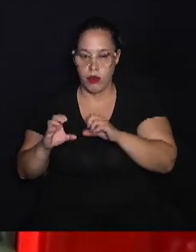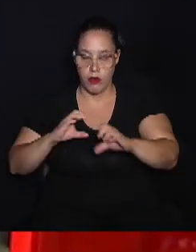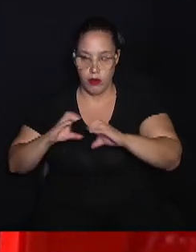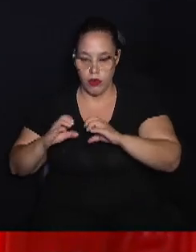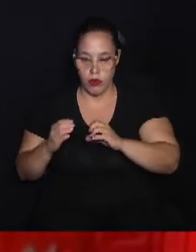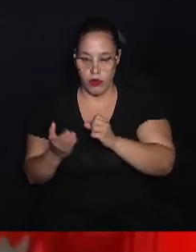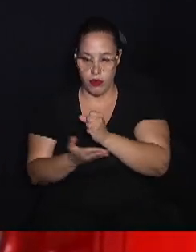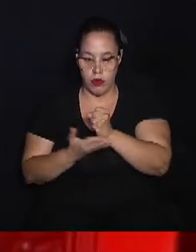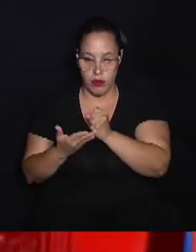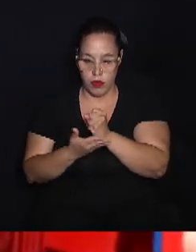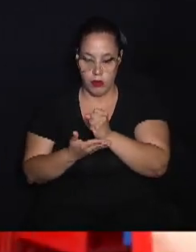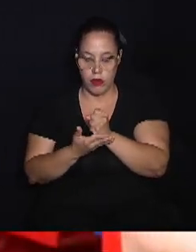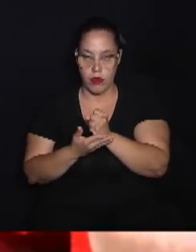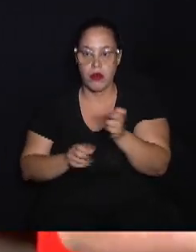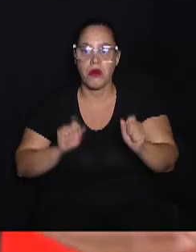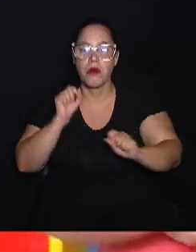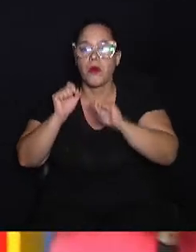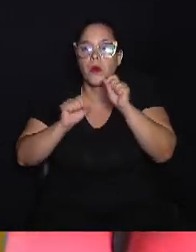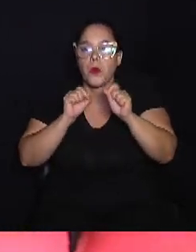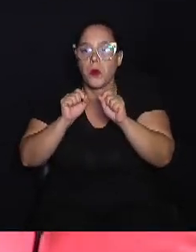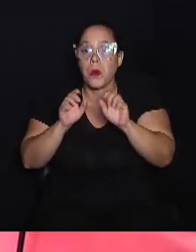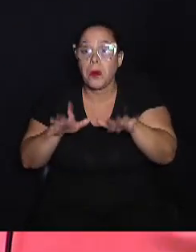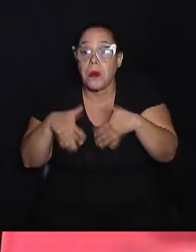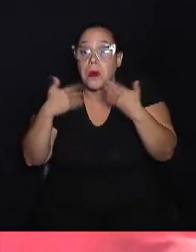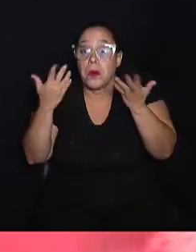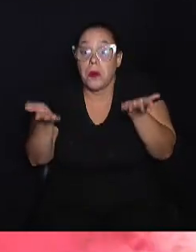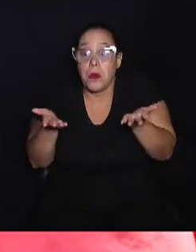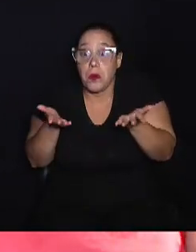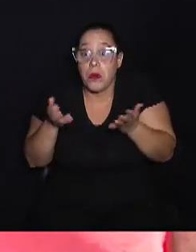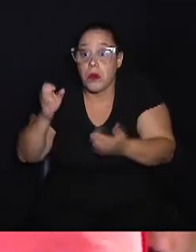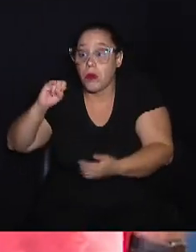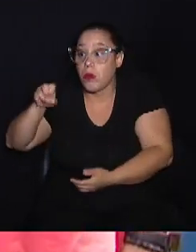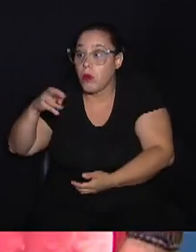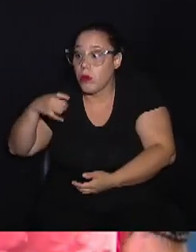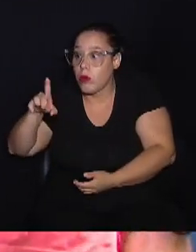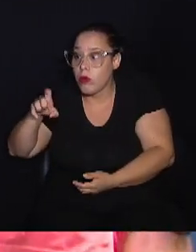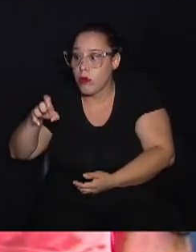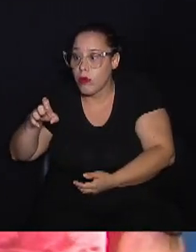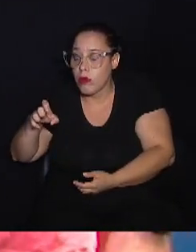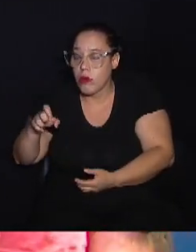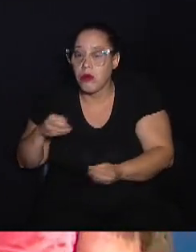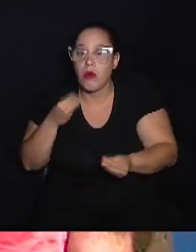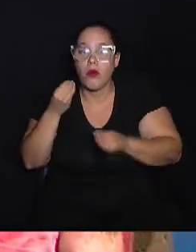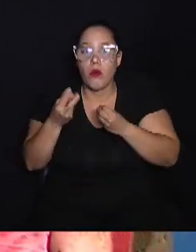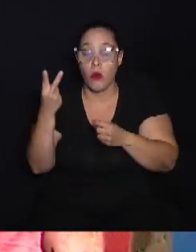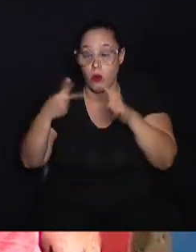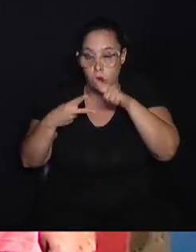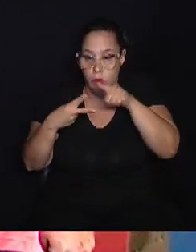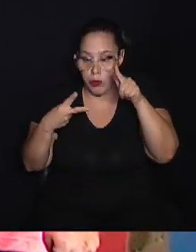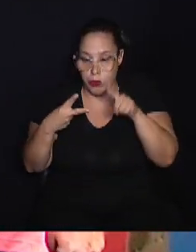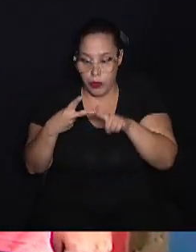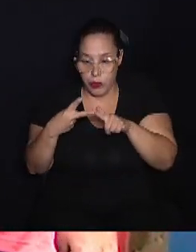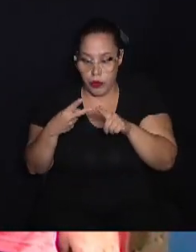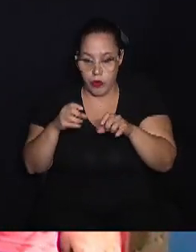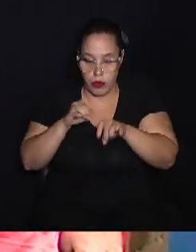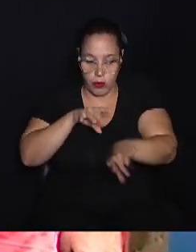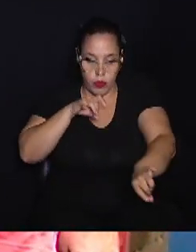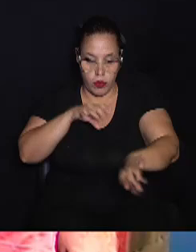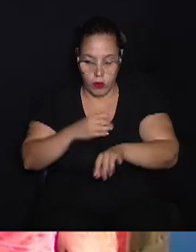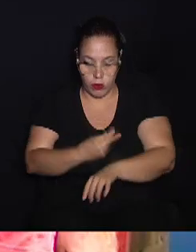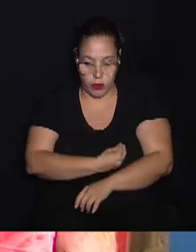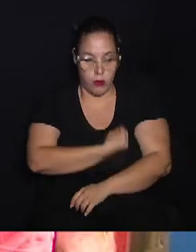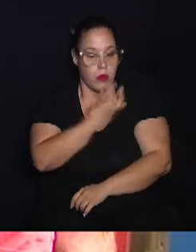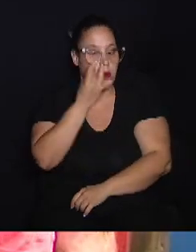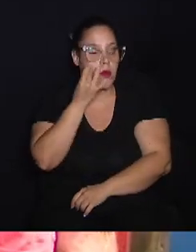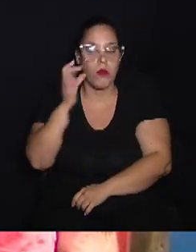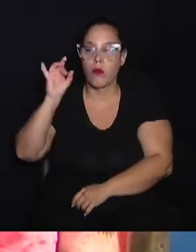explicar melhor sobre como realizar a inscrição e José o cadastro pode ser feito por duas formas né o online e o presencial